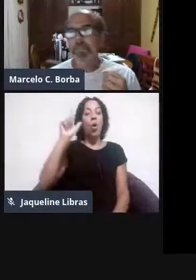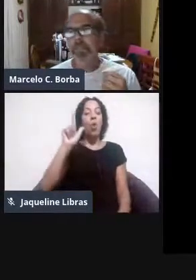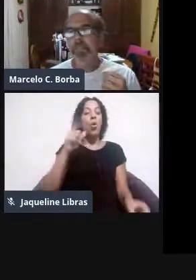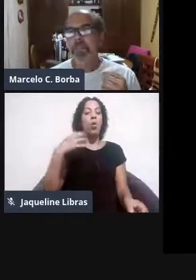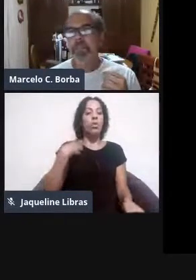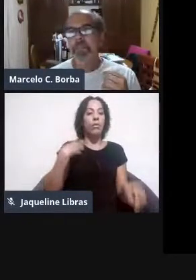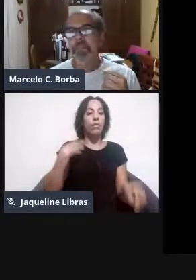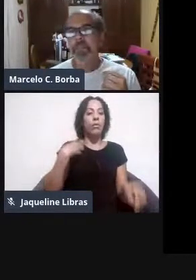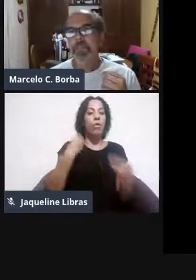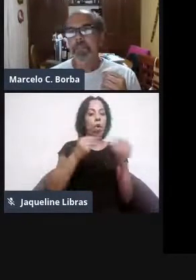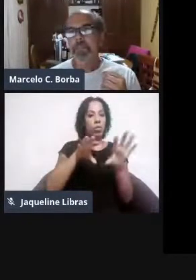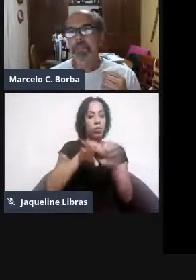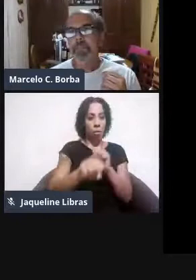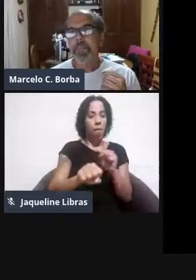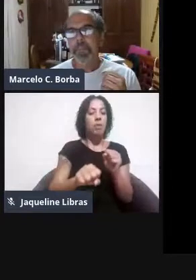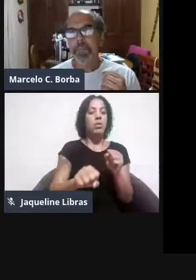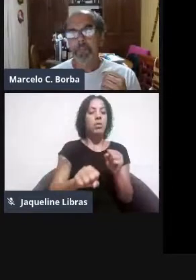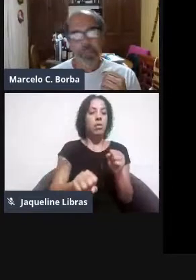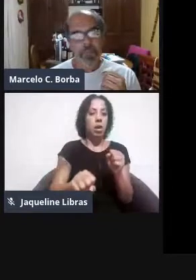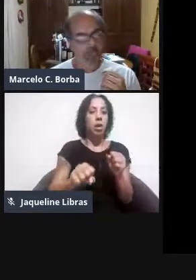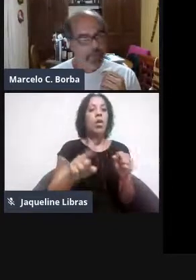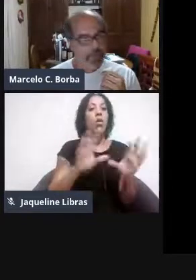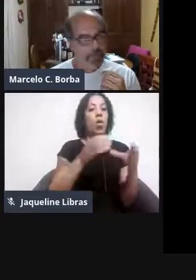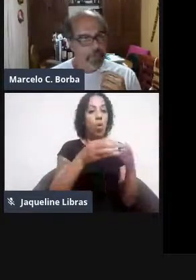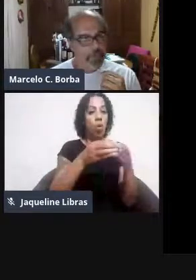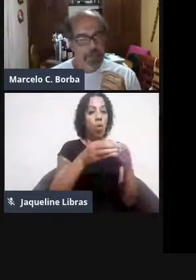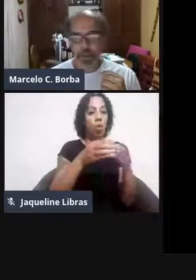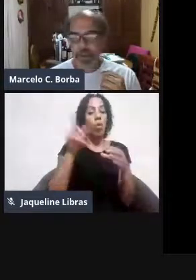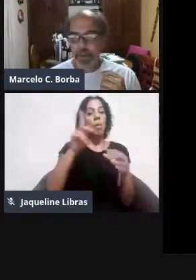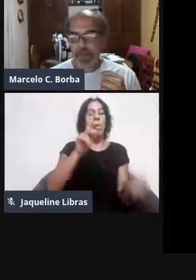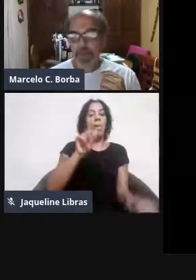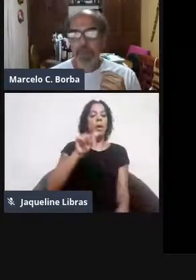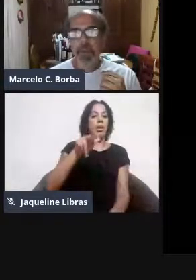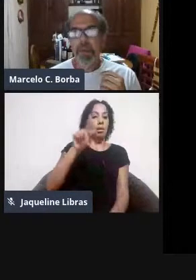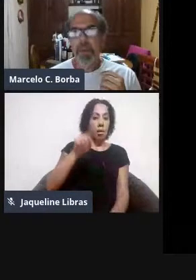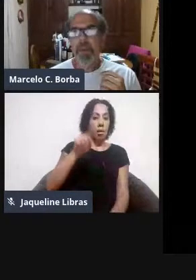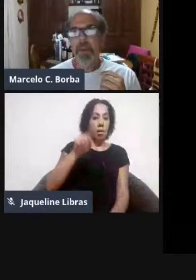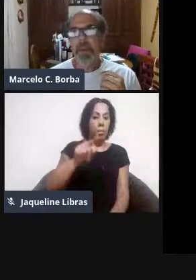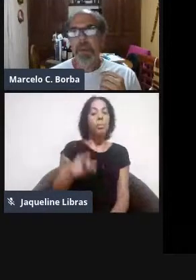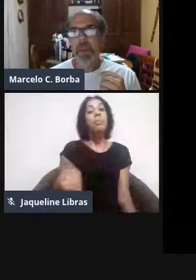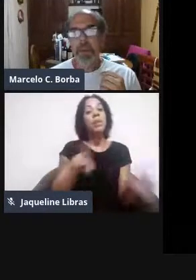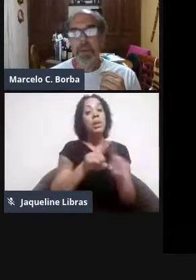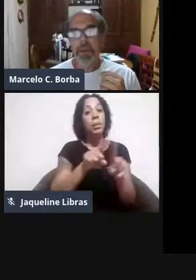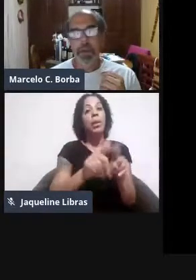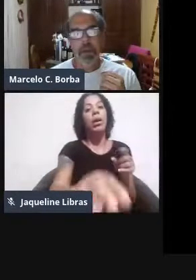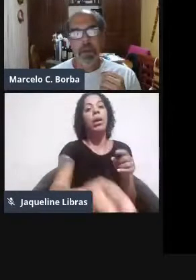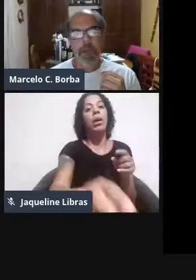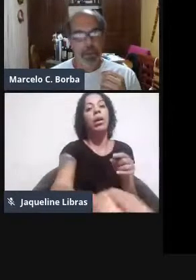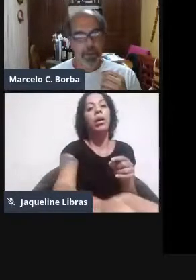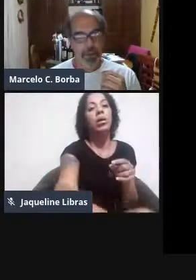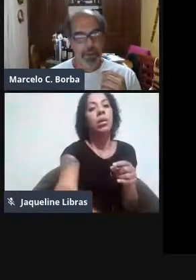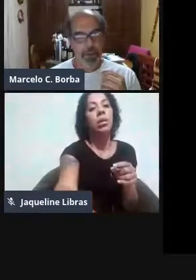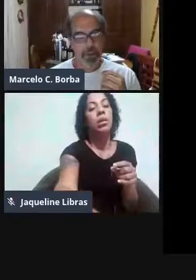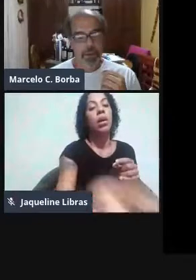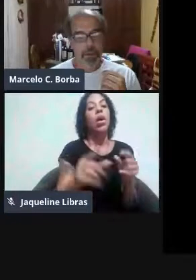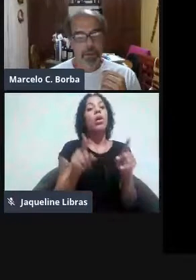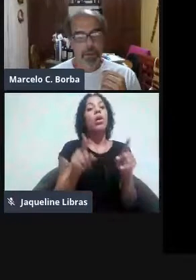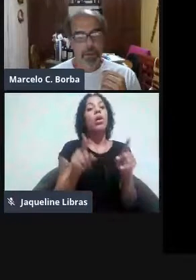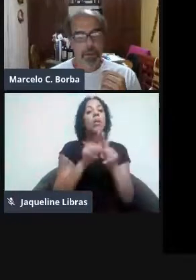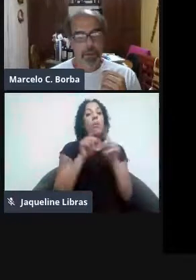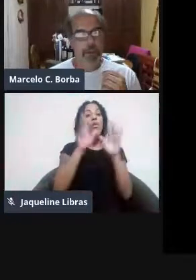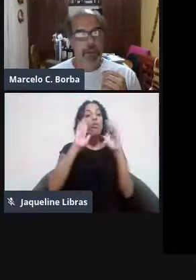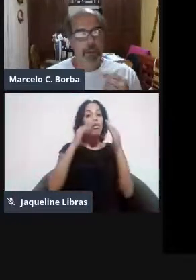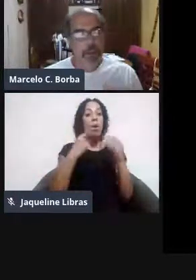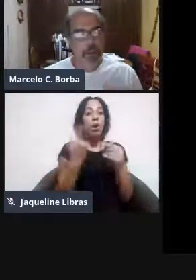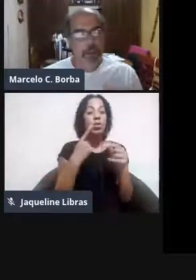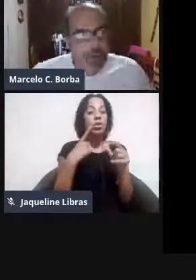de formação com o grupo do Paraná. E também é um dos focos que nós temos trabalhado, em